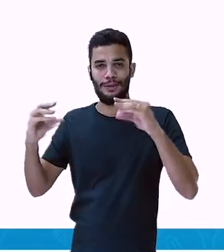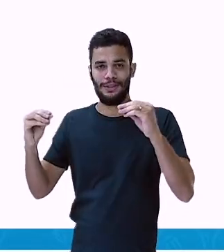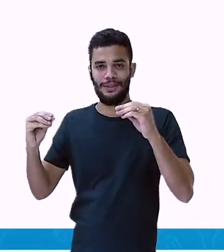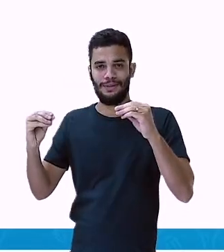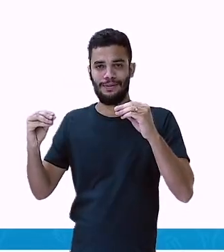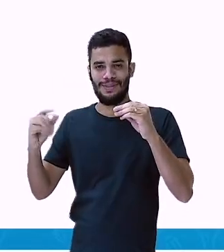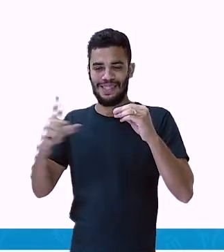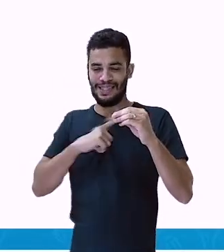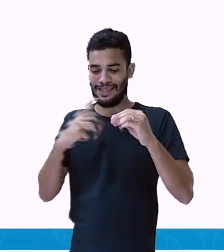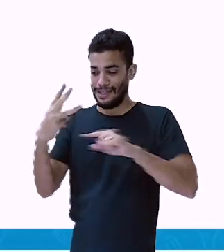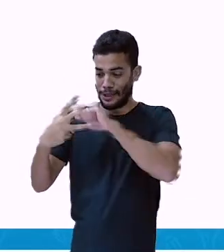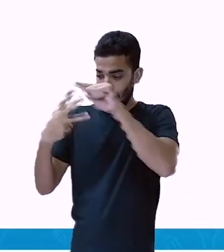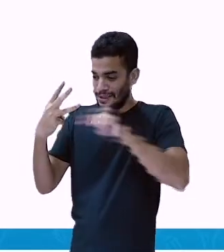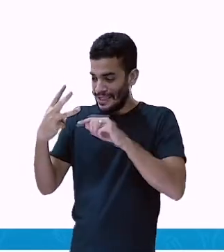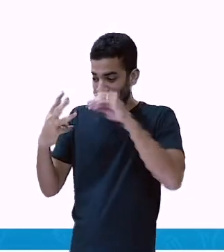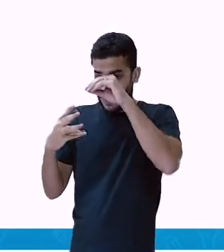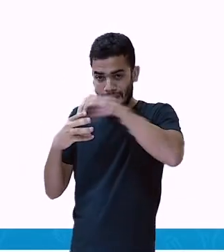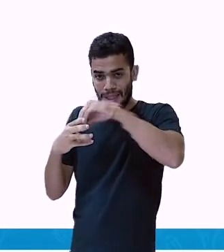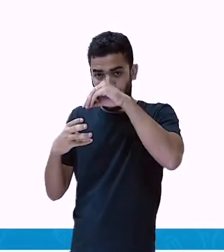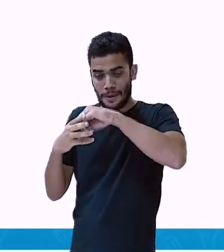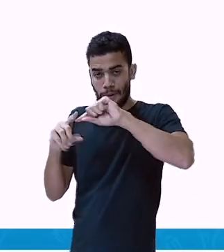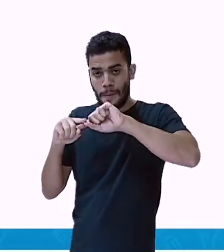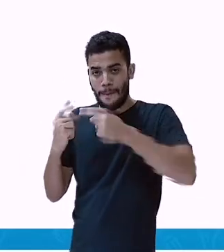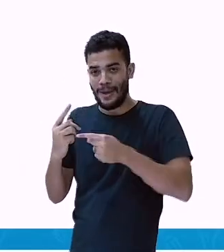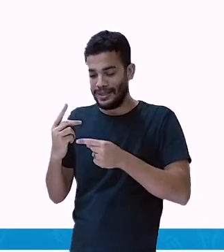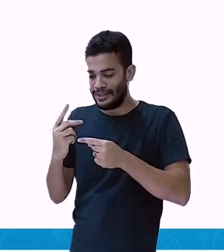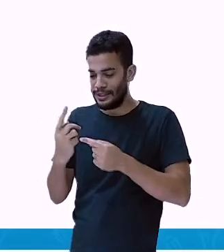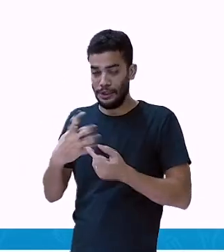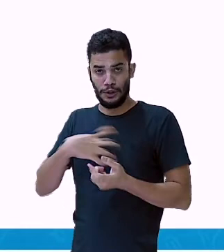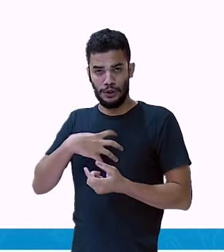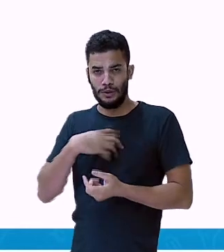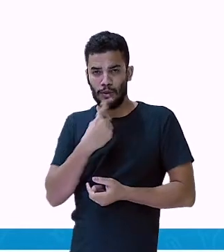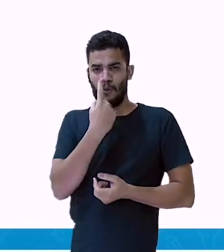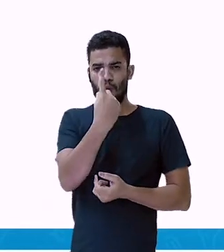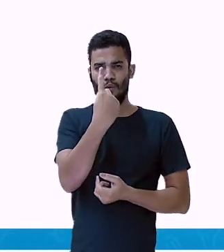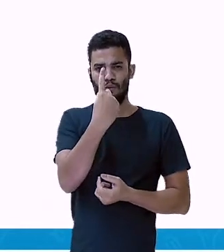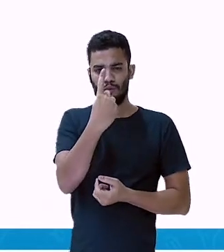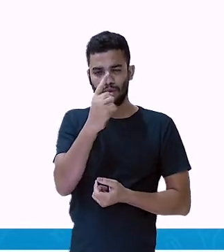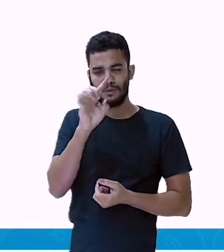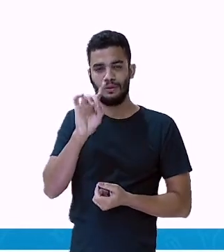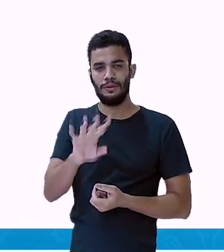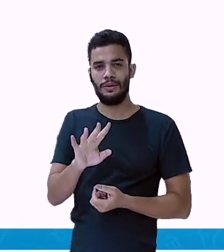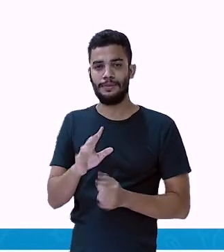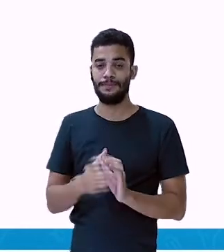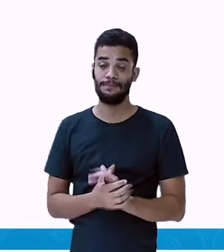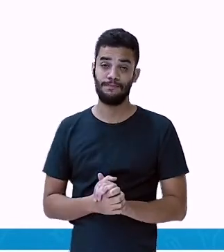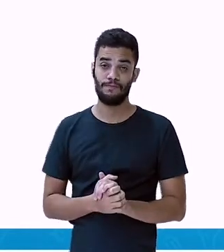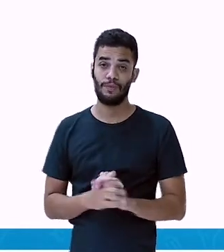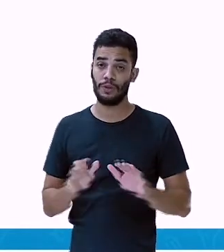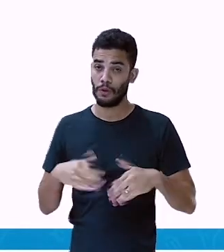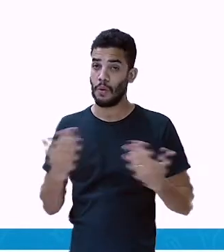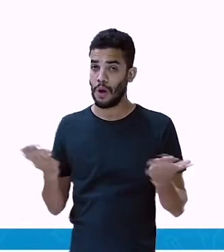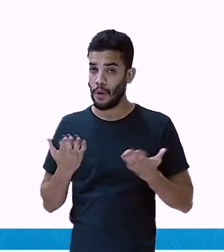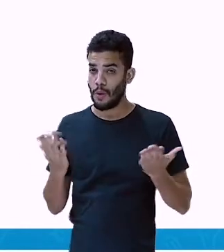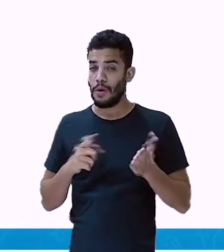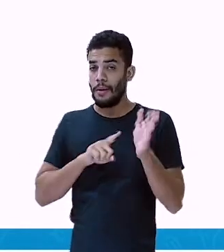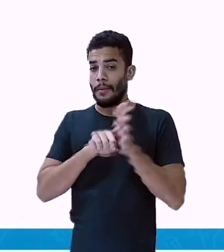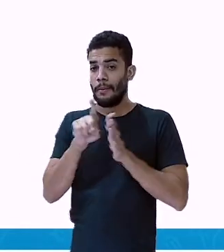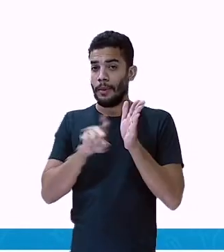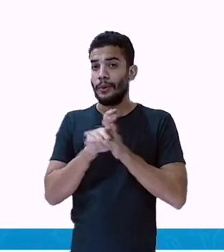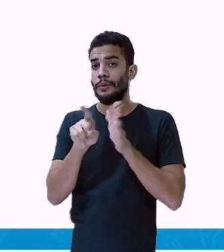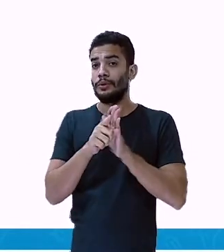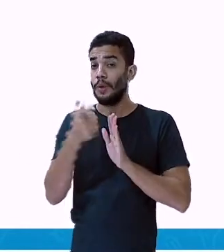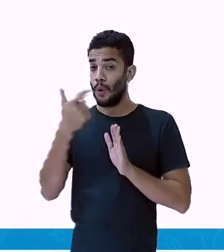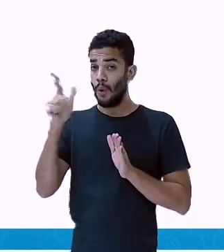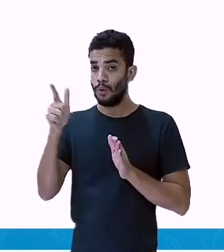3 componentes. E uma pergunta que eu costumo fazer, e você costuma acertar?